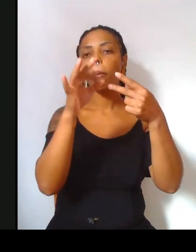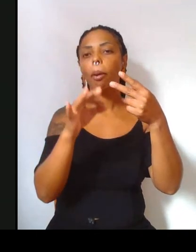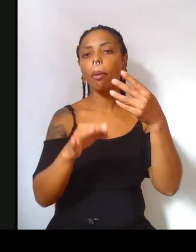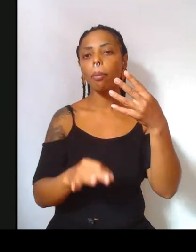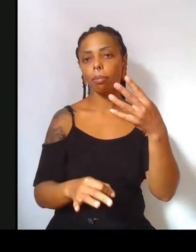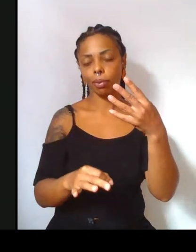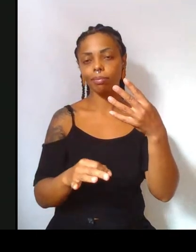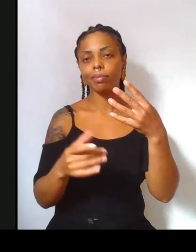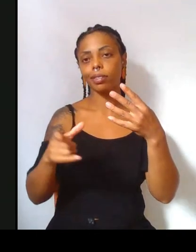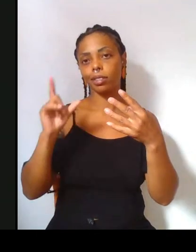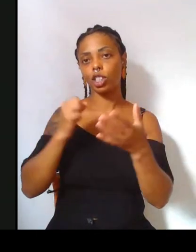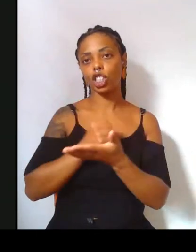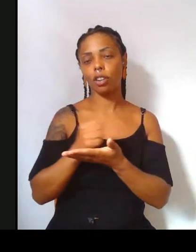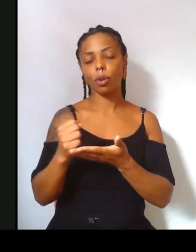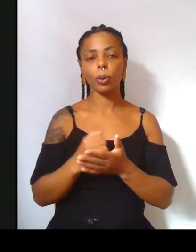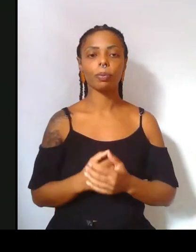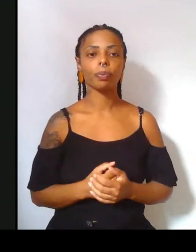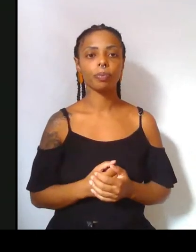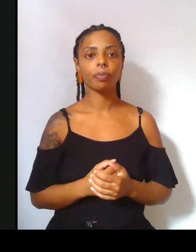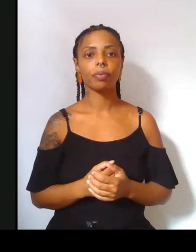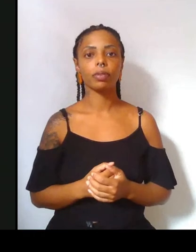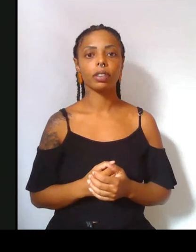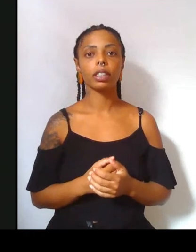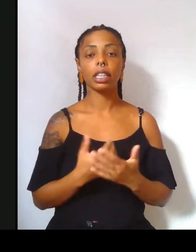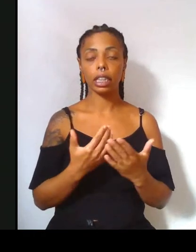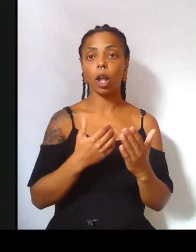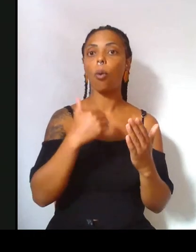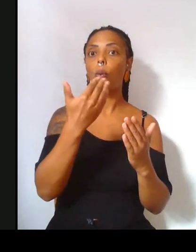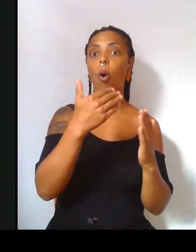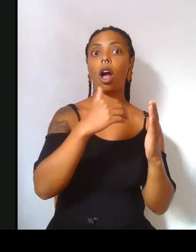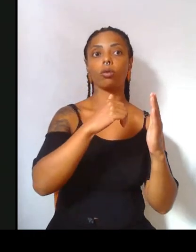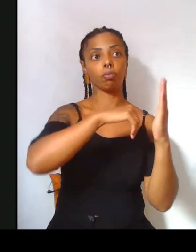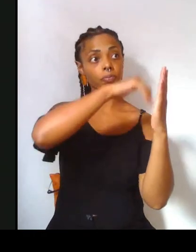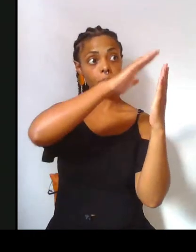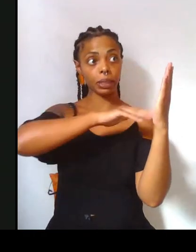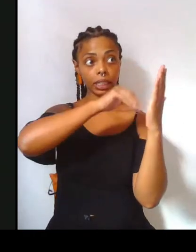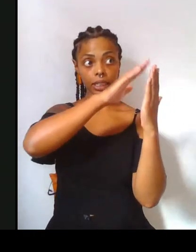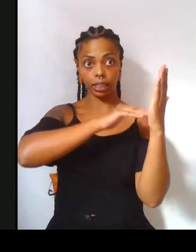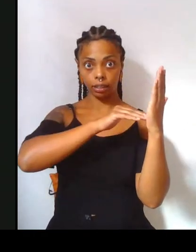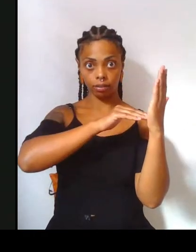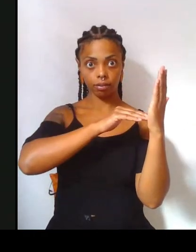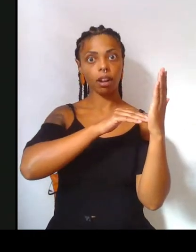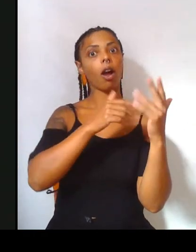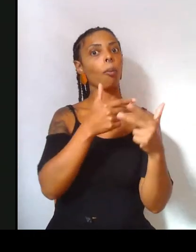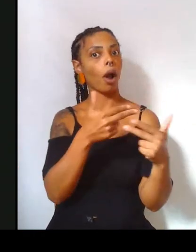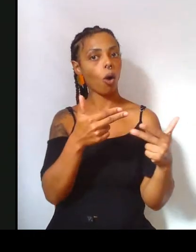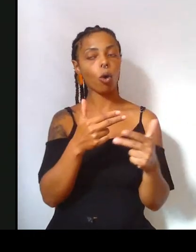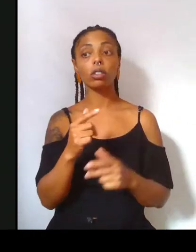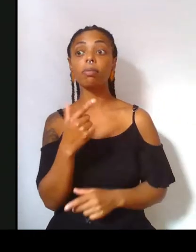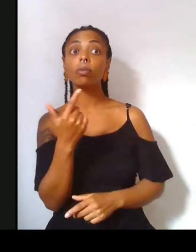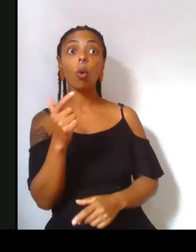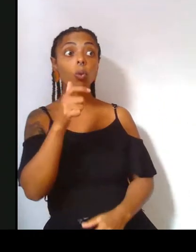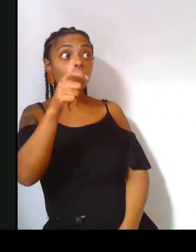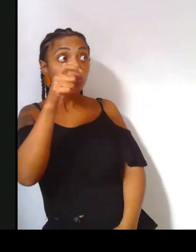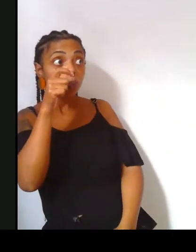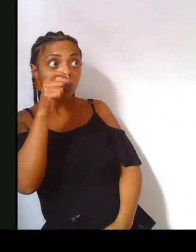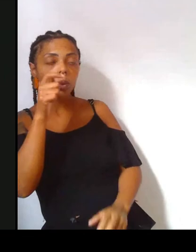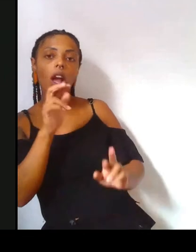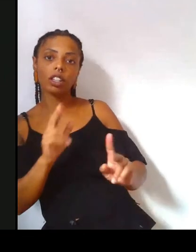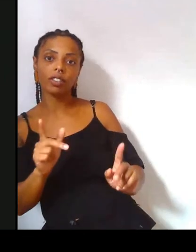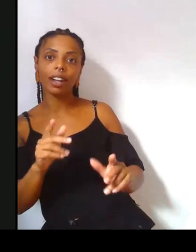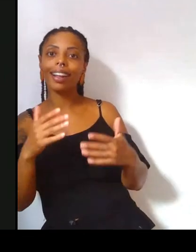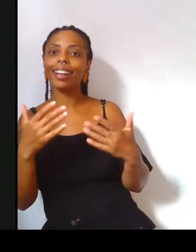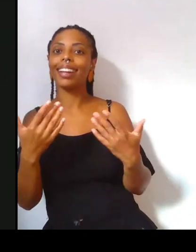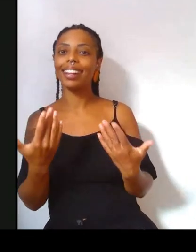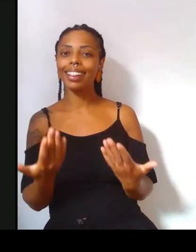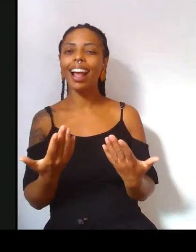então pintar uma obra e admirar uma obra São coisas muito diferentes essa ruptura da conexão entre a intenção